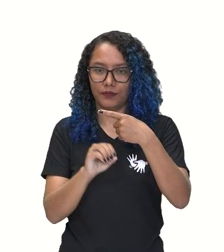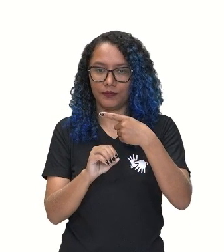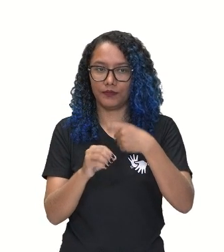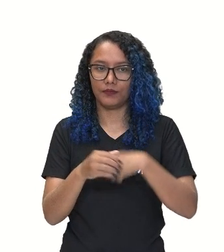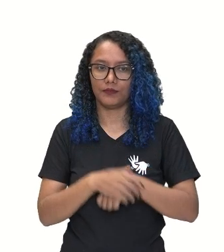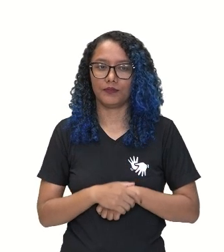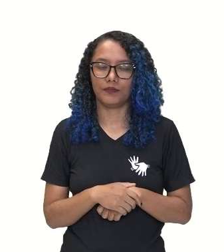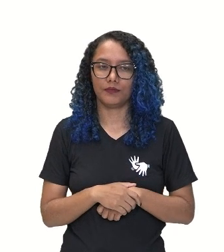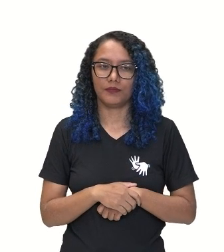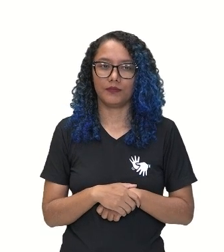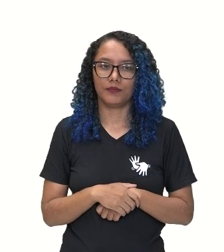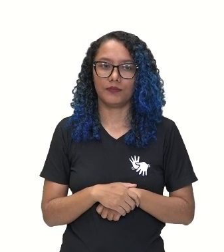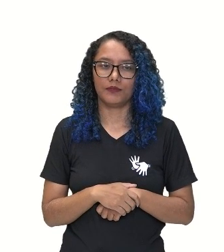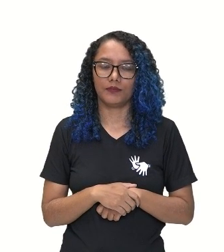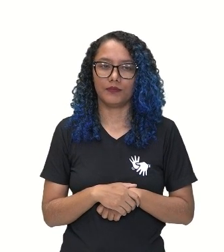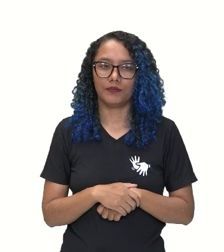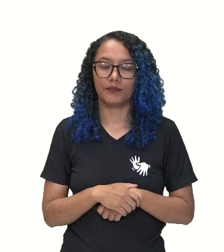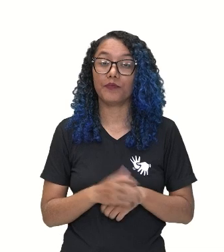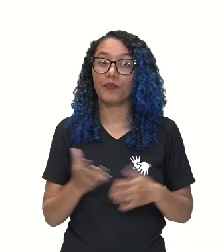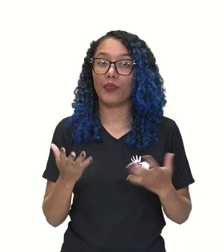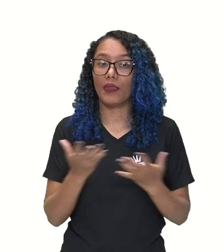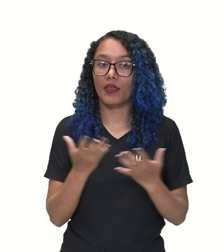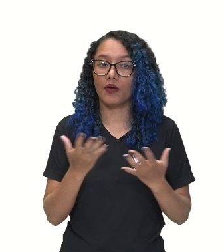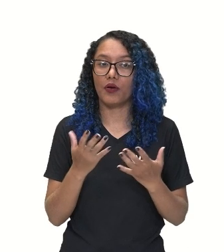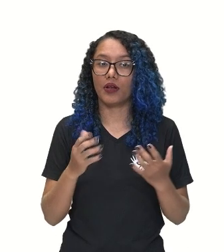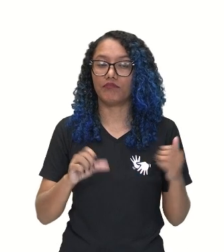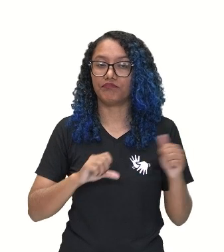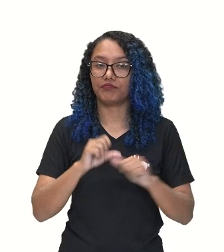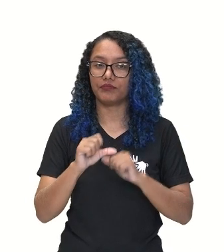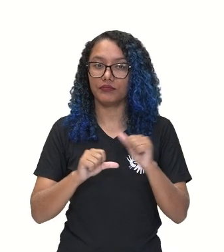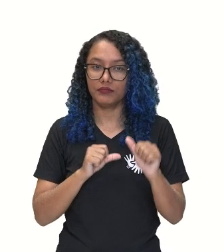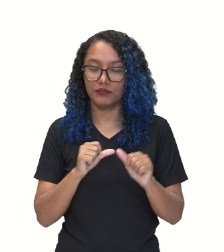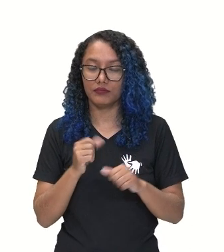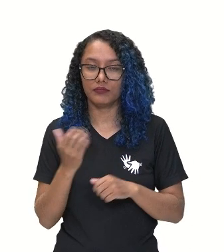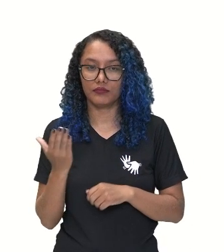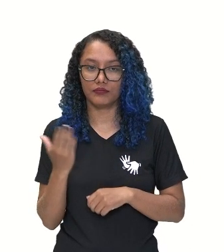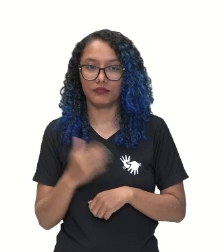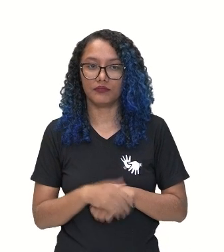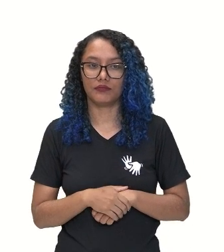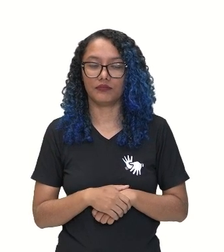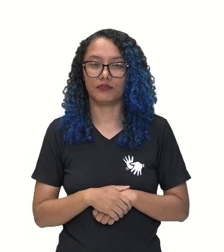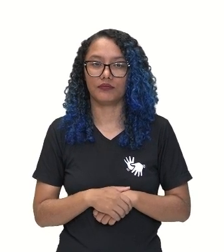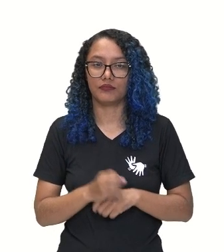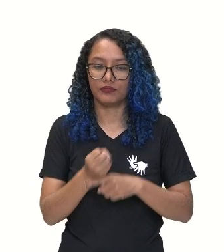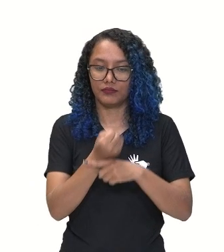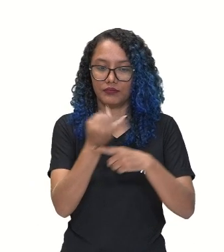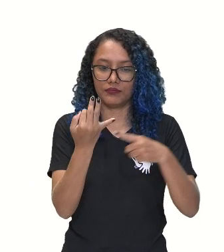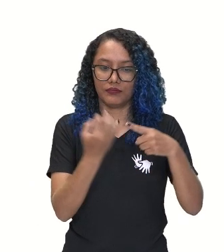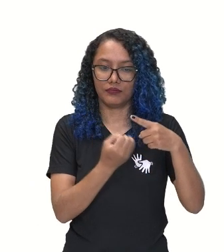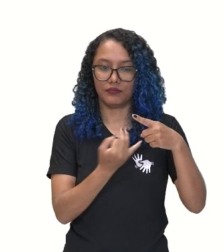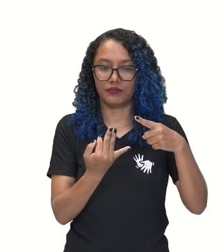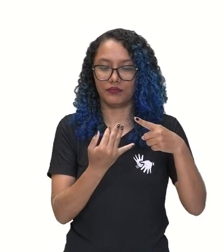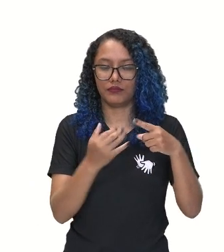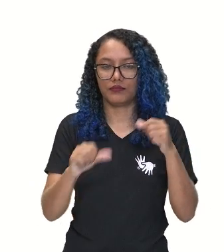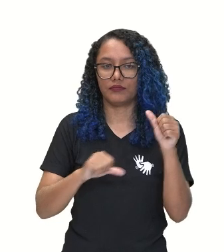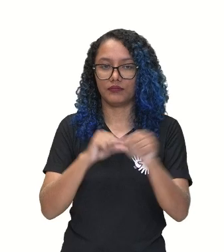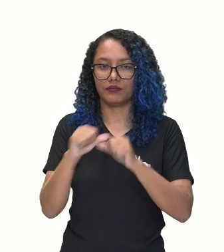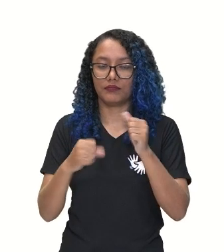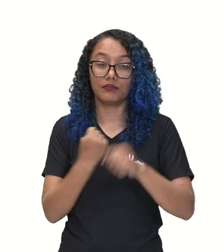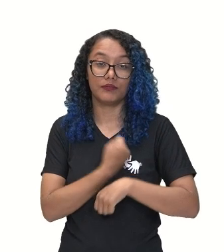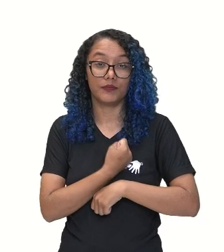3 décimos, e agora nós vamos fazer a transformação dessa fração decimal para